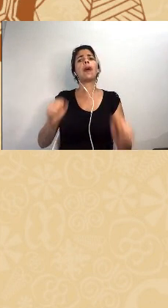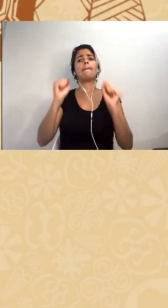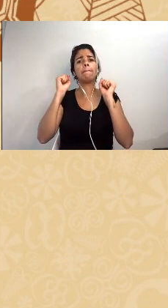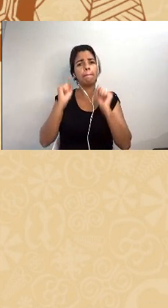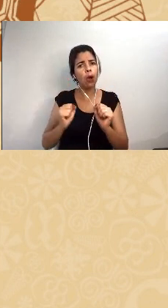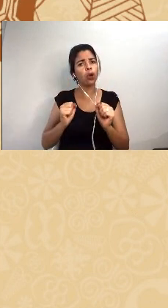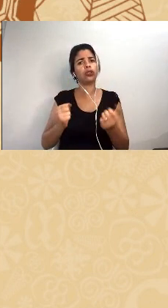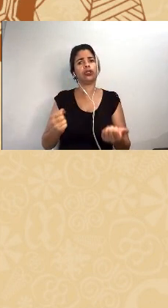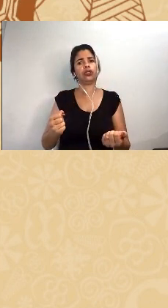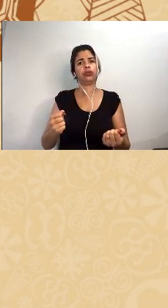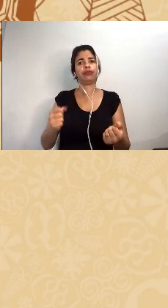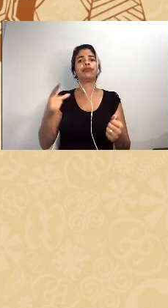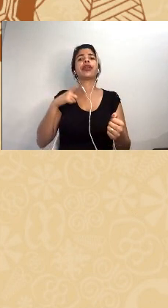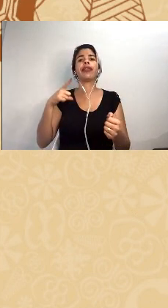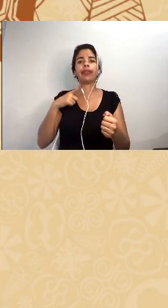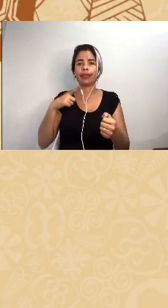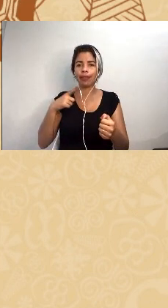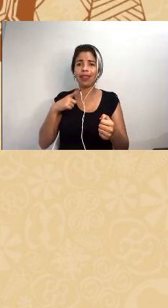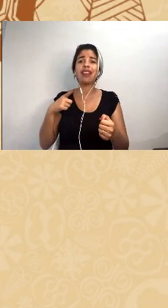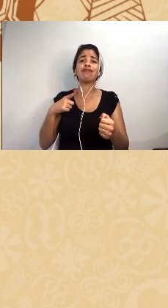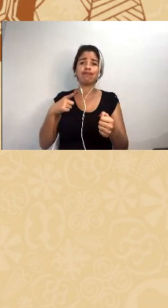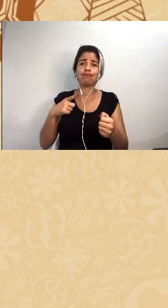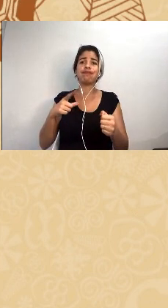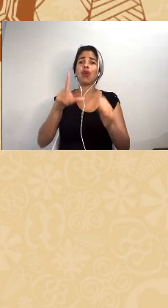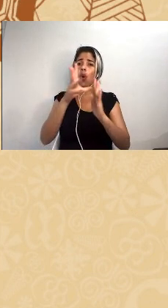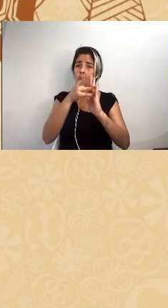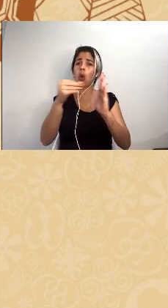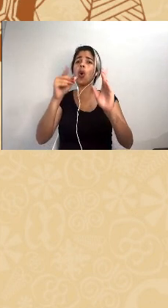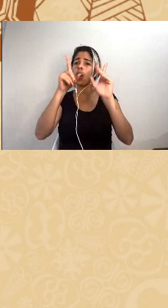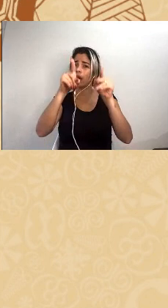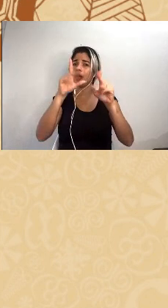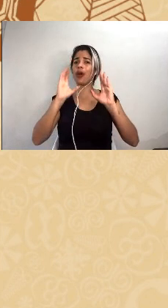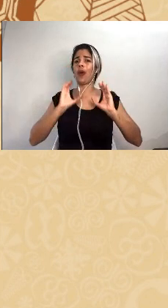a gente pode sim cometer esse tipo de atitude por conta disso.